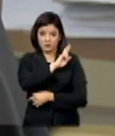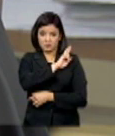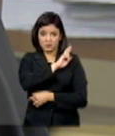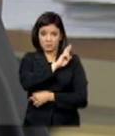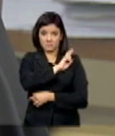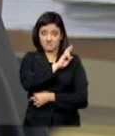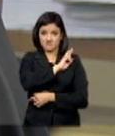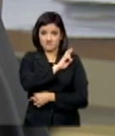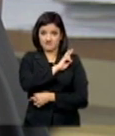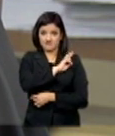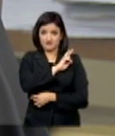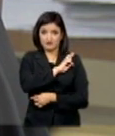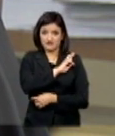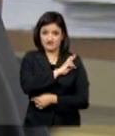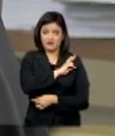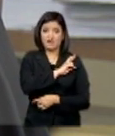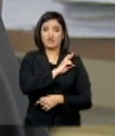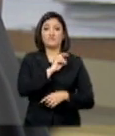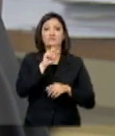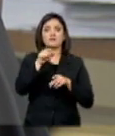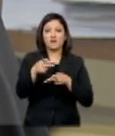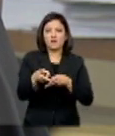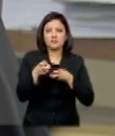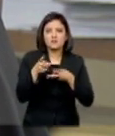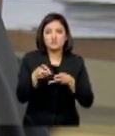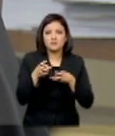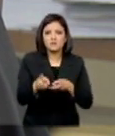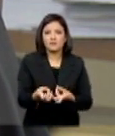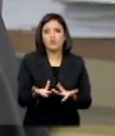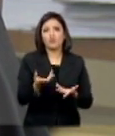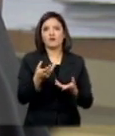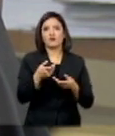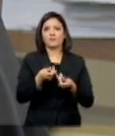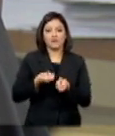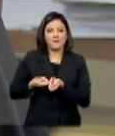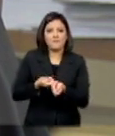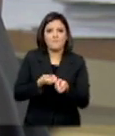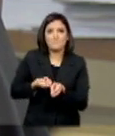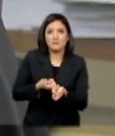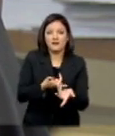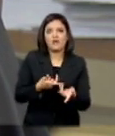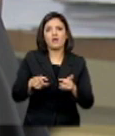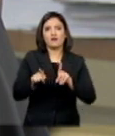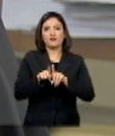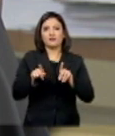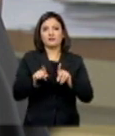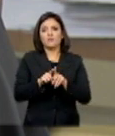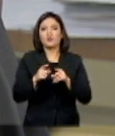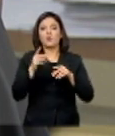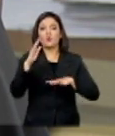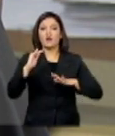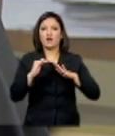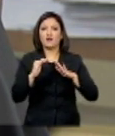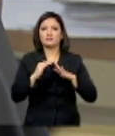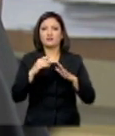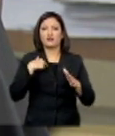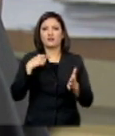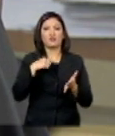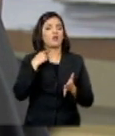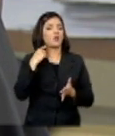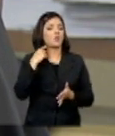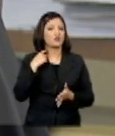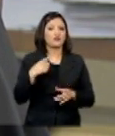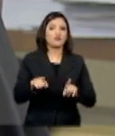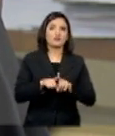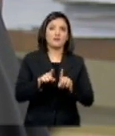comercialmente be a sinuca ou congênere ou por casas de jogos assim entendidas as realize